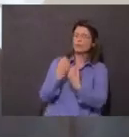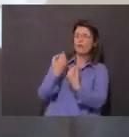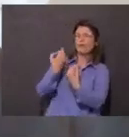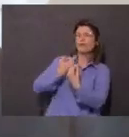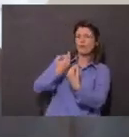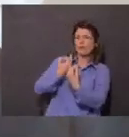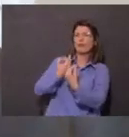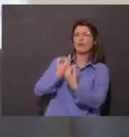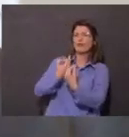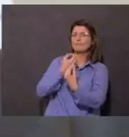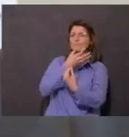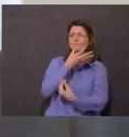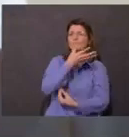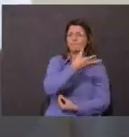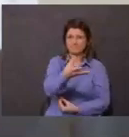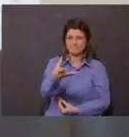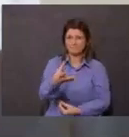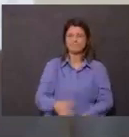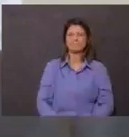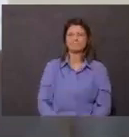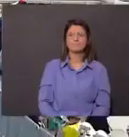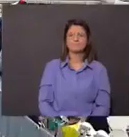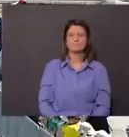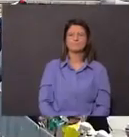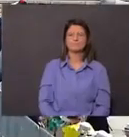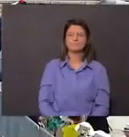Salvador, ousamos